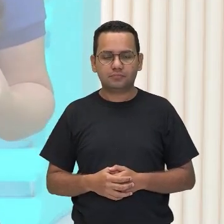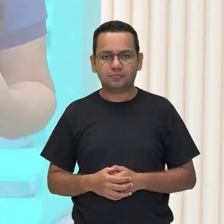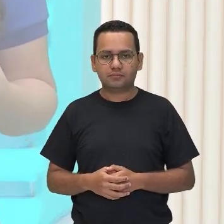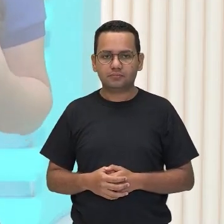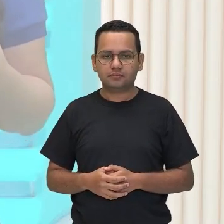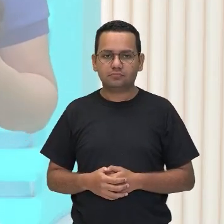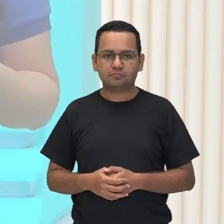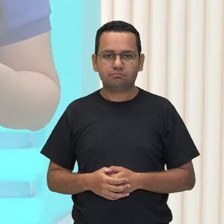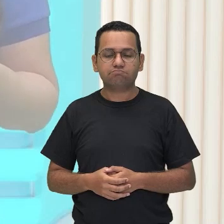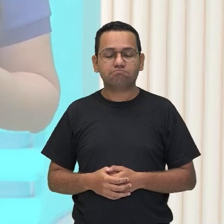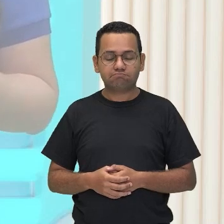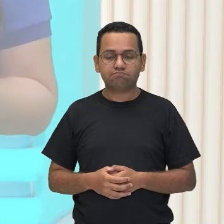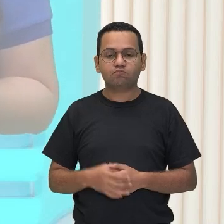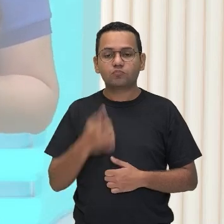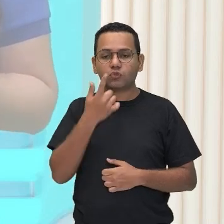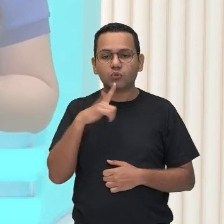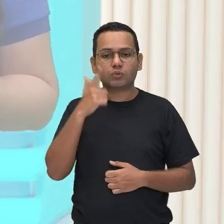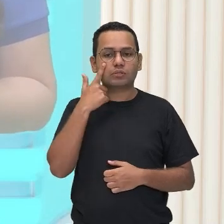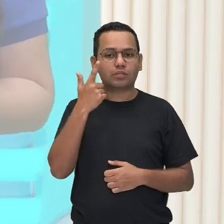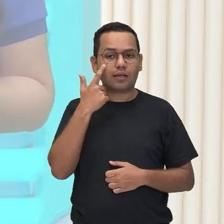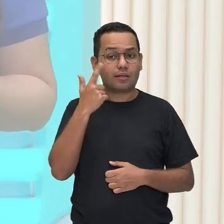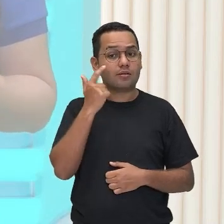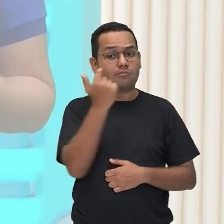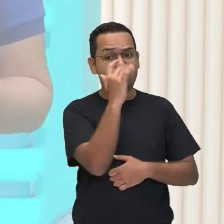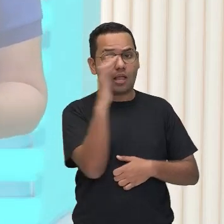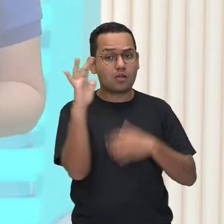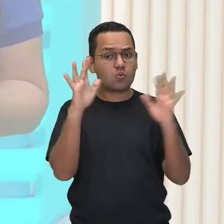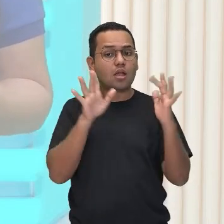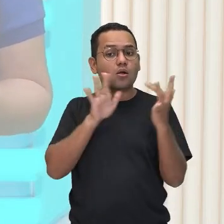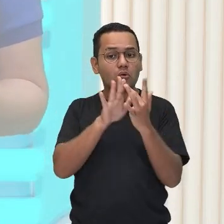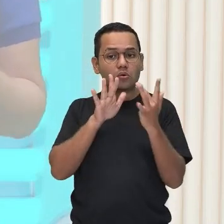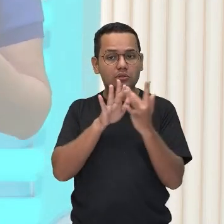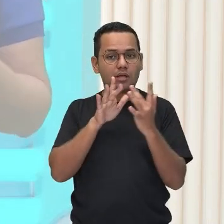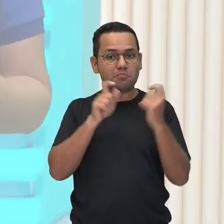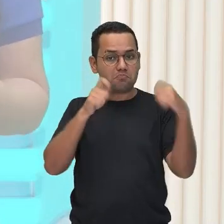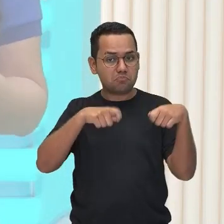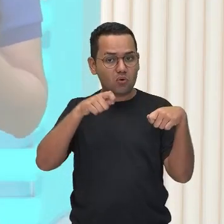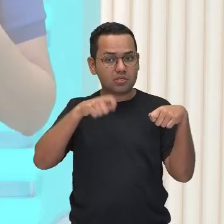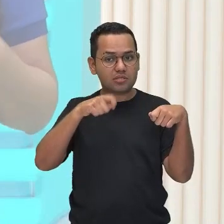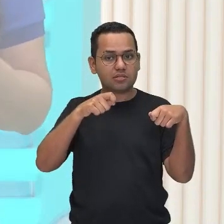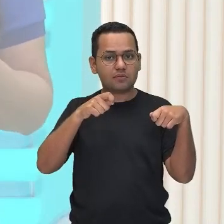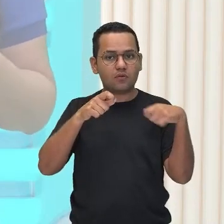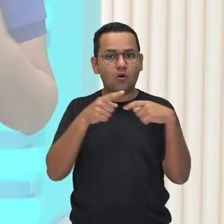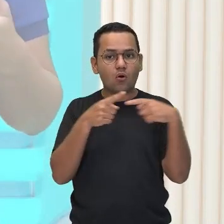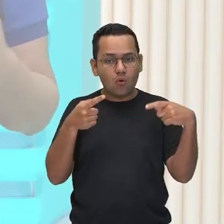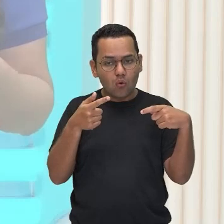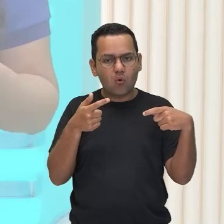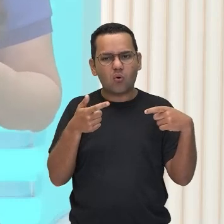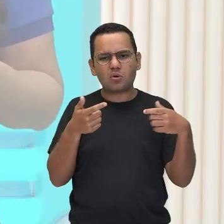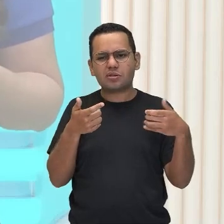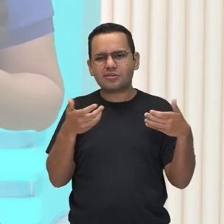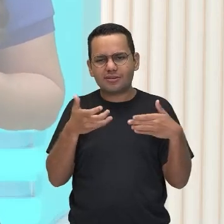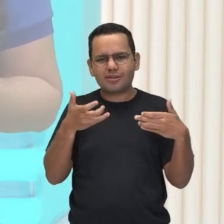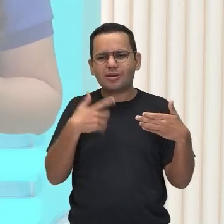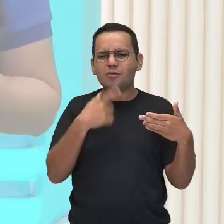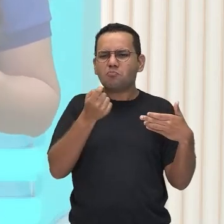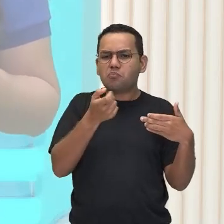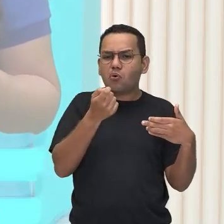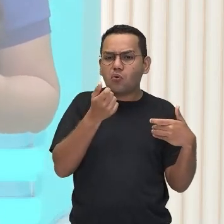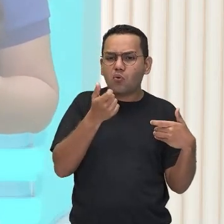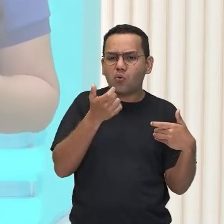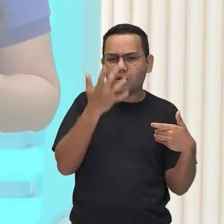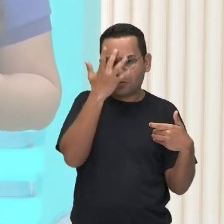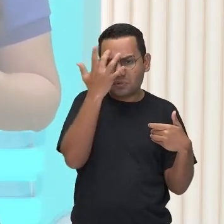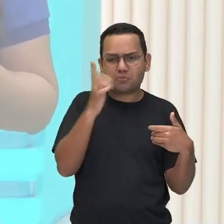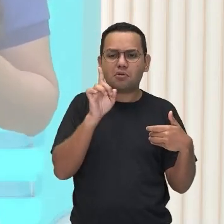com a natureza né que o ser humano ele anseia por esse contato com a natureza que tá cada vez mais escassos devido à nossa rotina